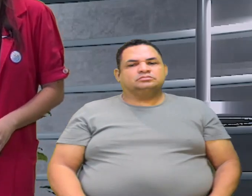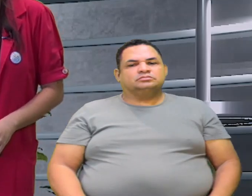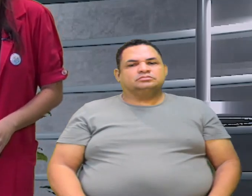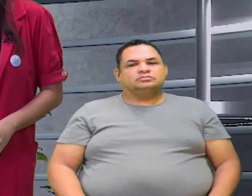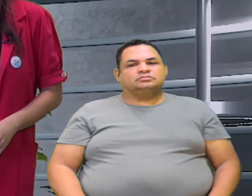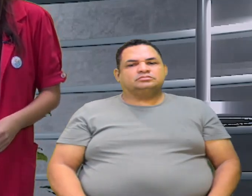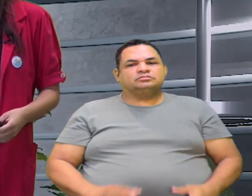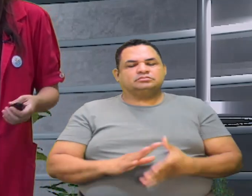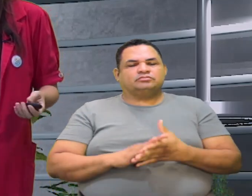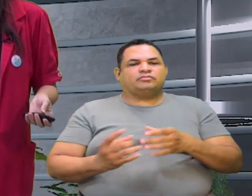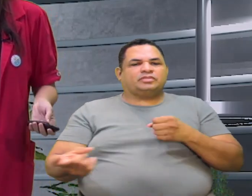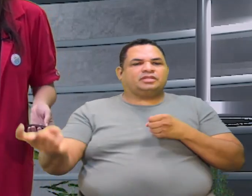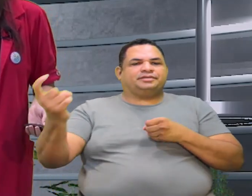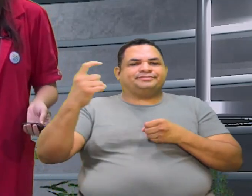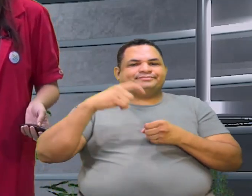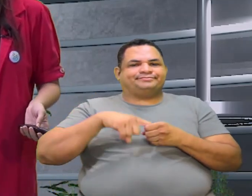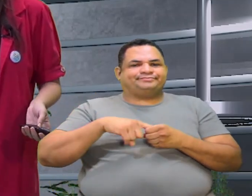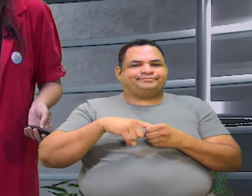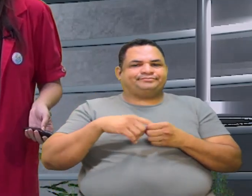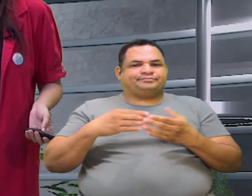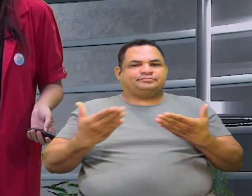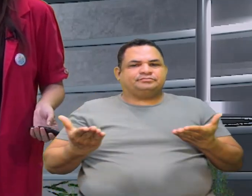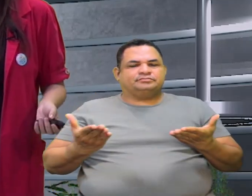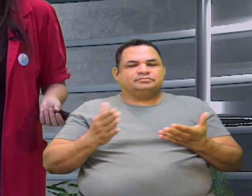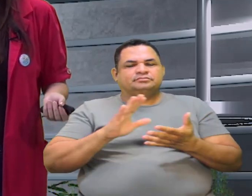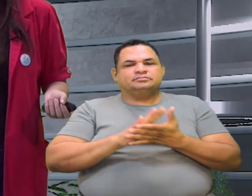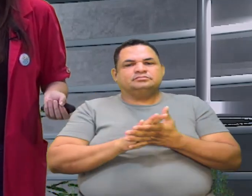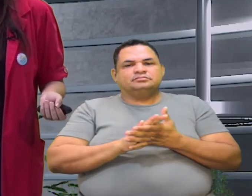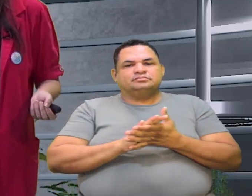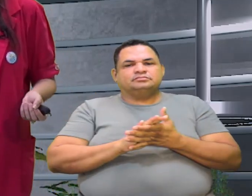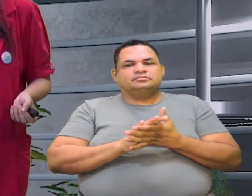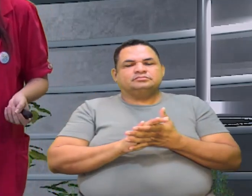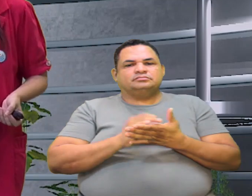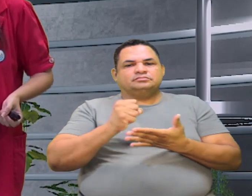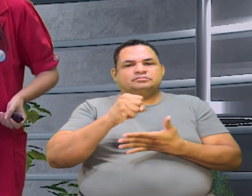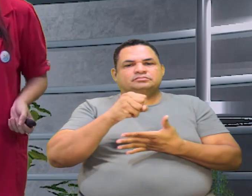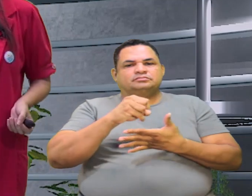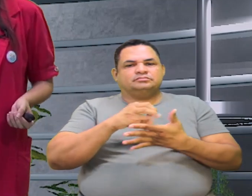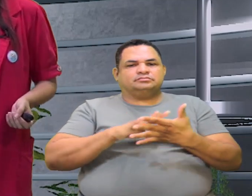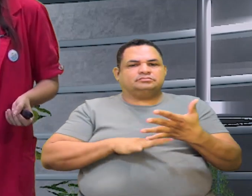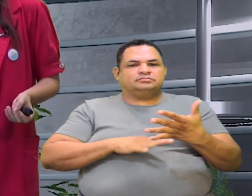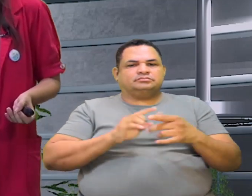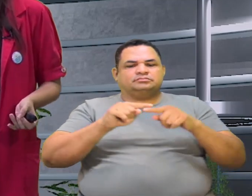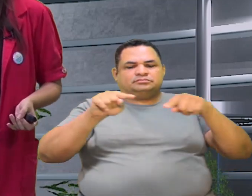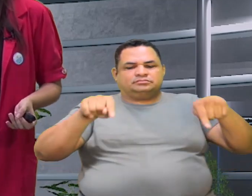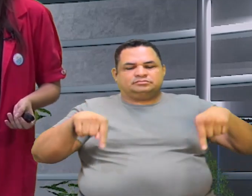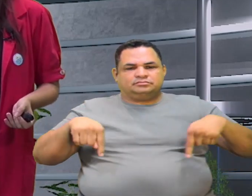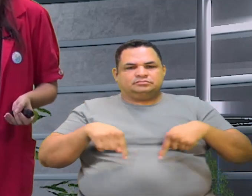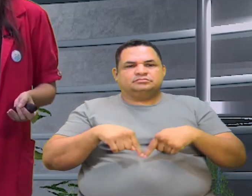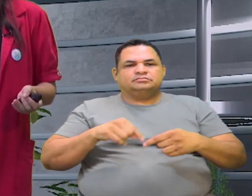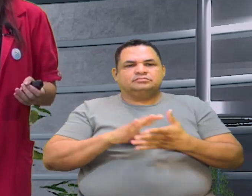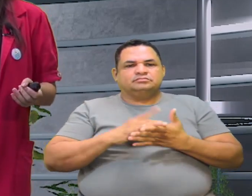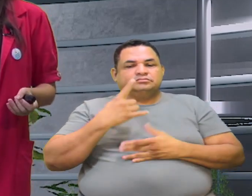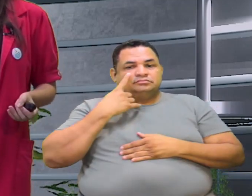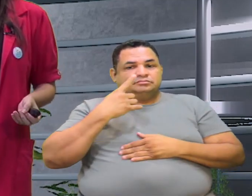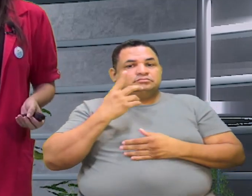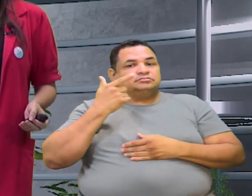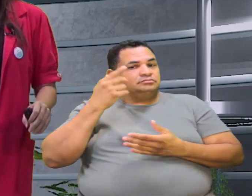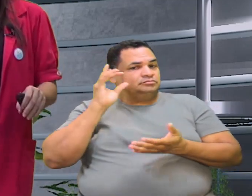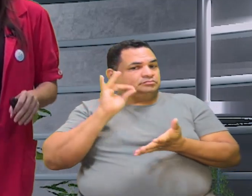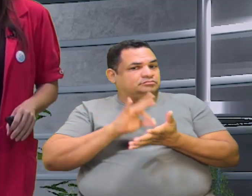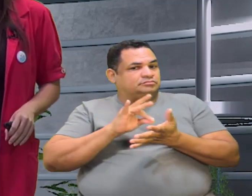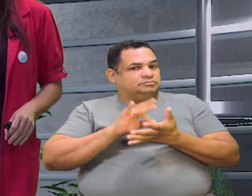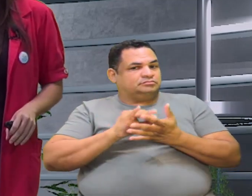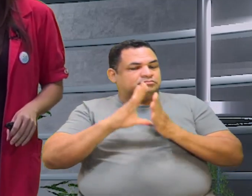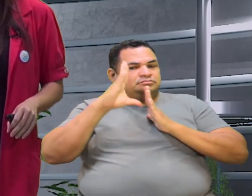É isso aí, voltamos agora com a nossa atividade de sala. É aquele momento para ver se realmente os